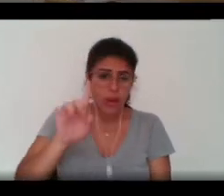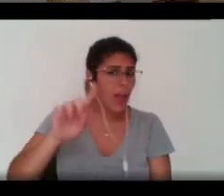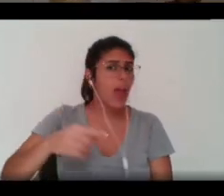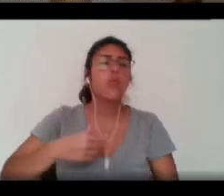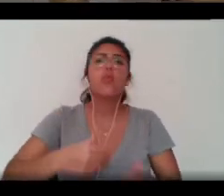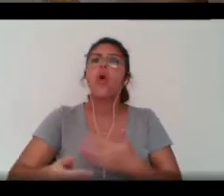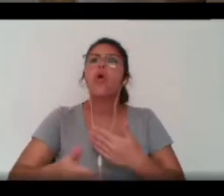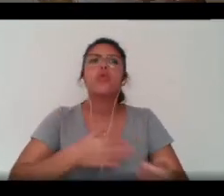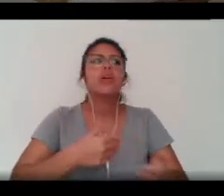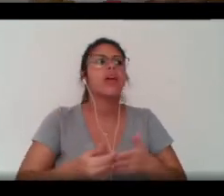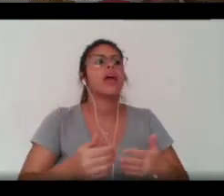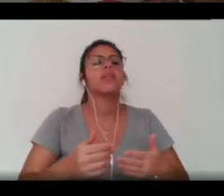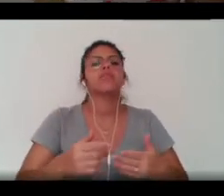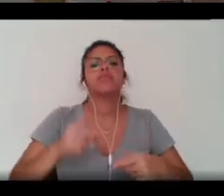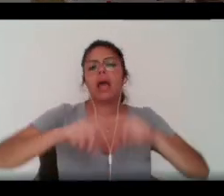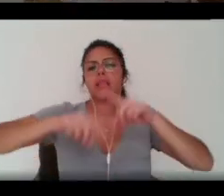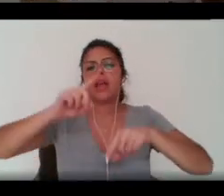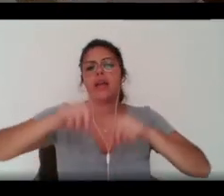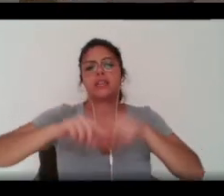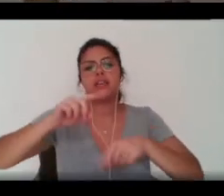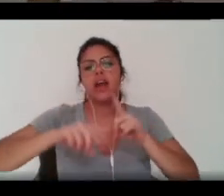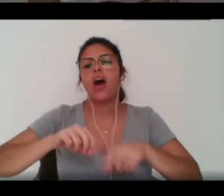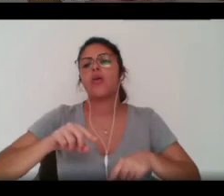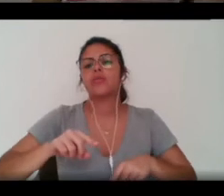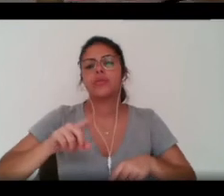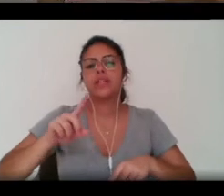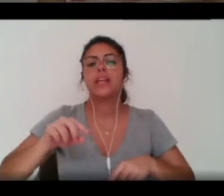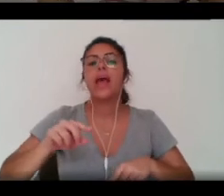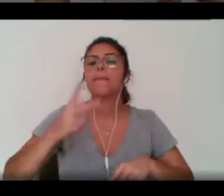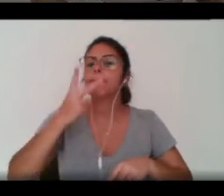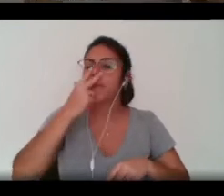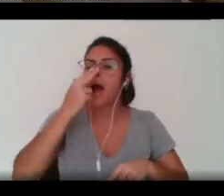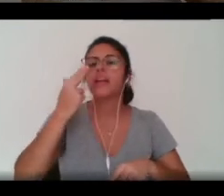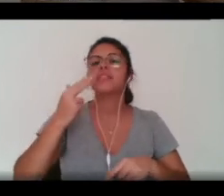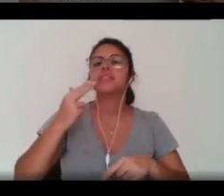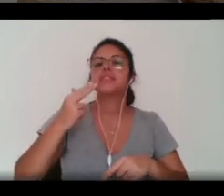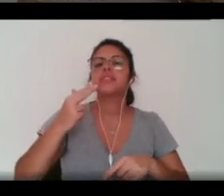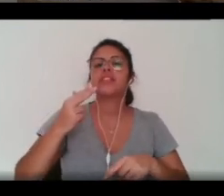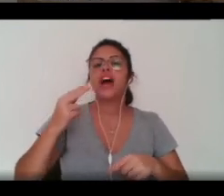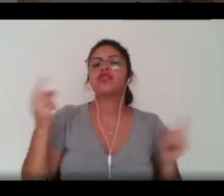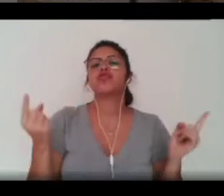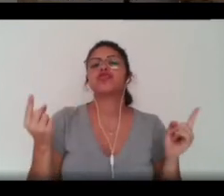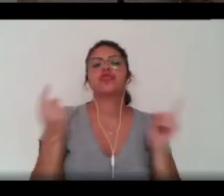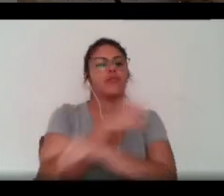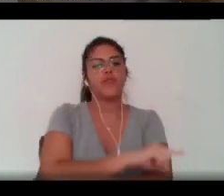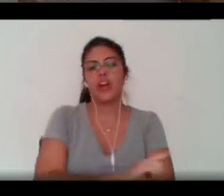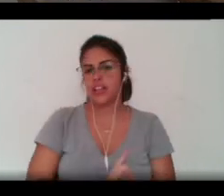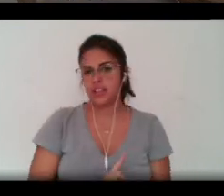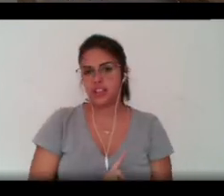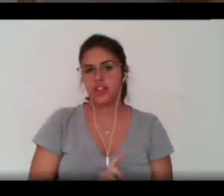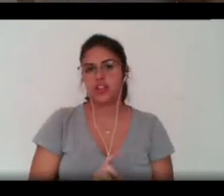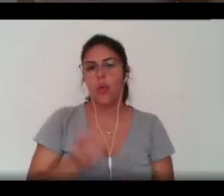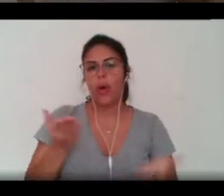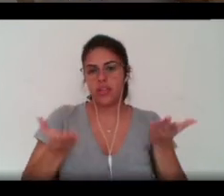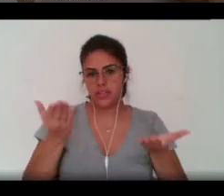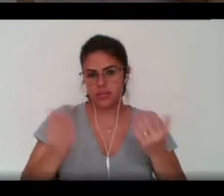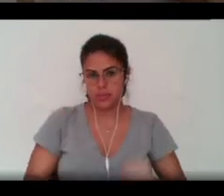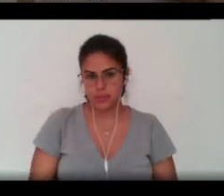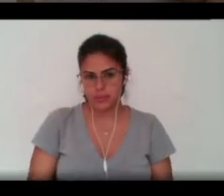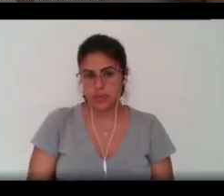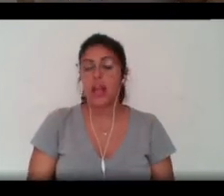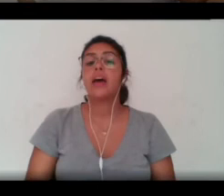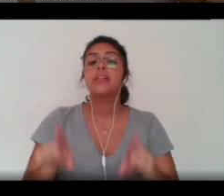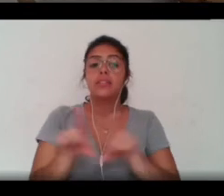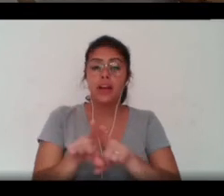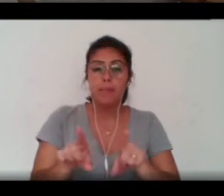Com V igual a 0. Uma outra situação, né, é a situação de queda livre que a gente viu aqui, né? Então,